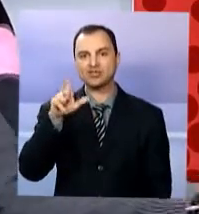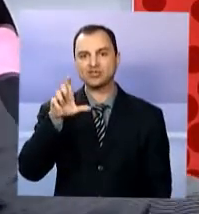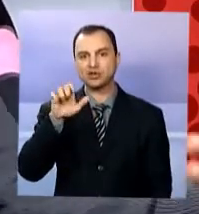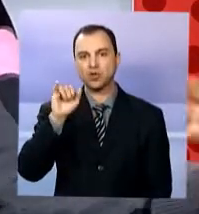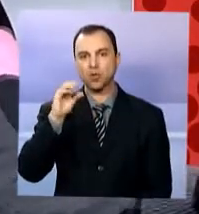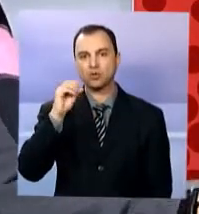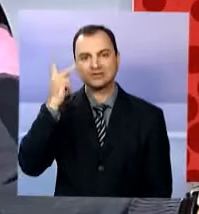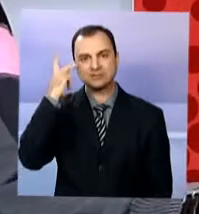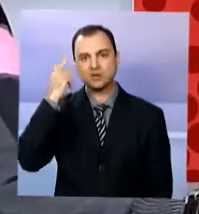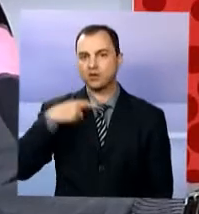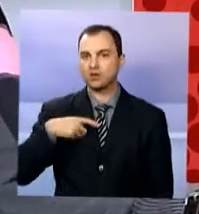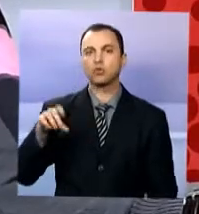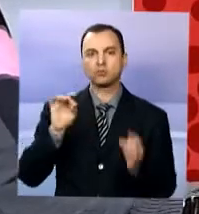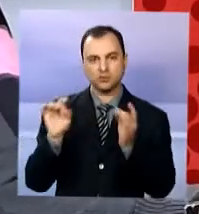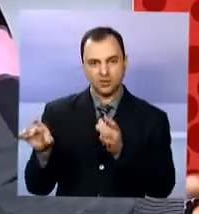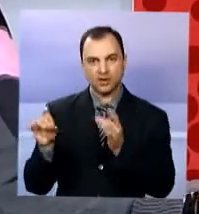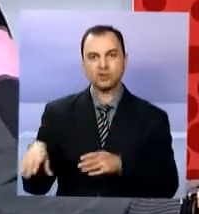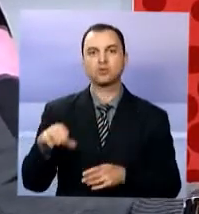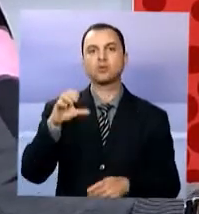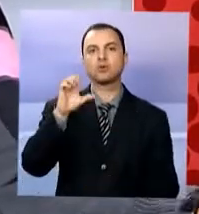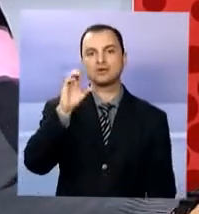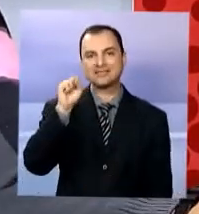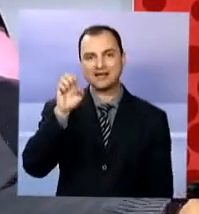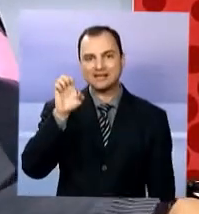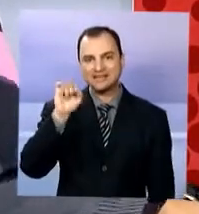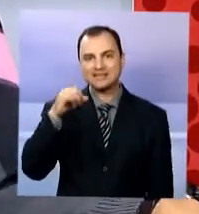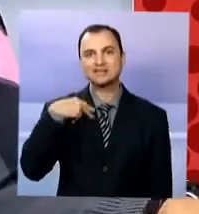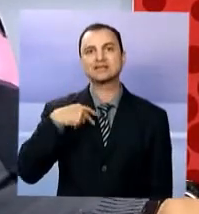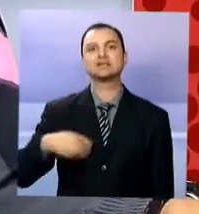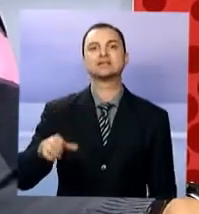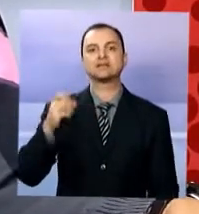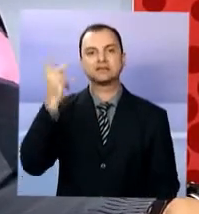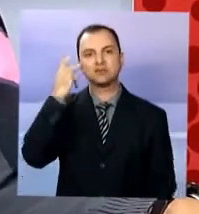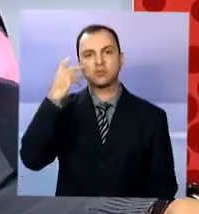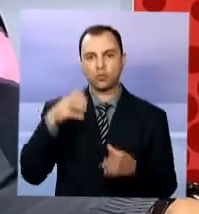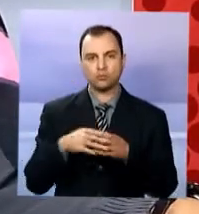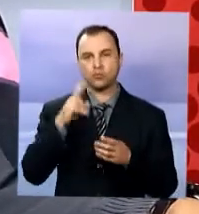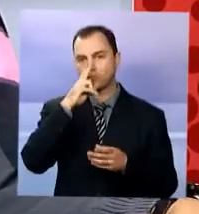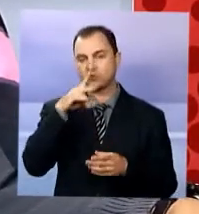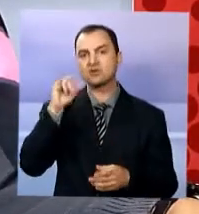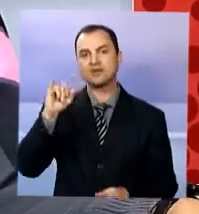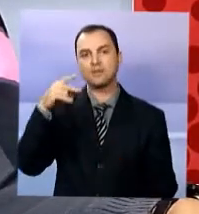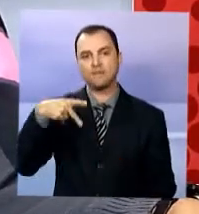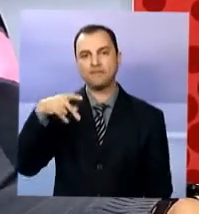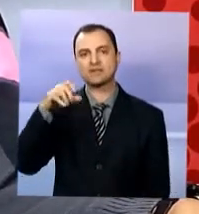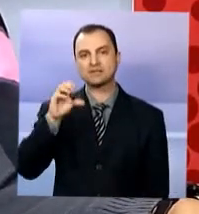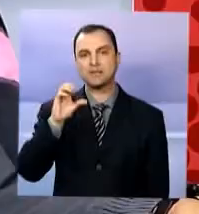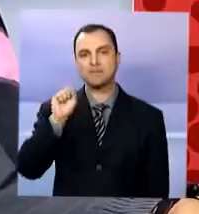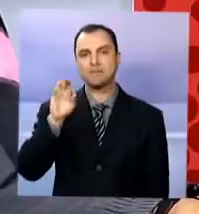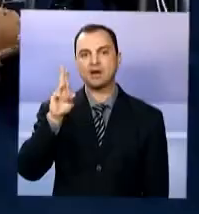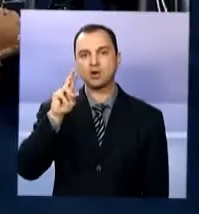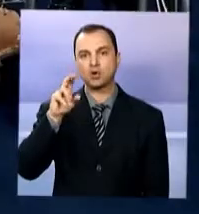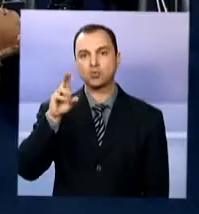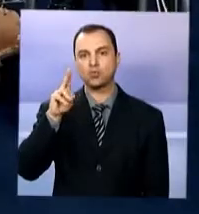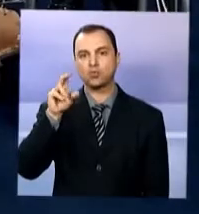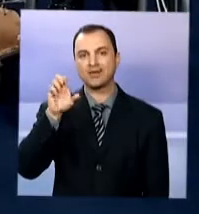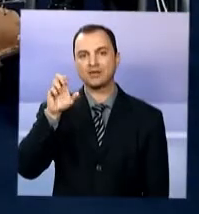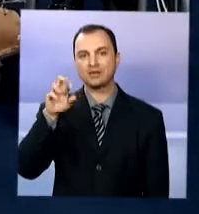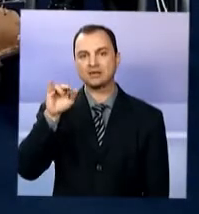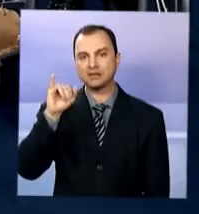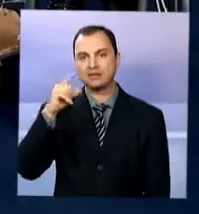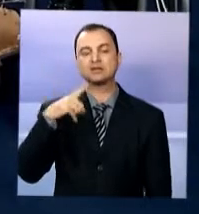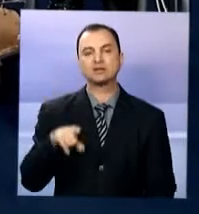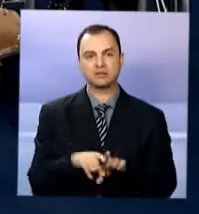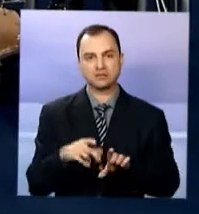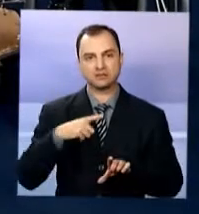eu sou técnico existe o Sesi de São Paulo também que me equipe muito forte existe o o IPCA fenômeno Barueri que também